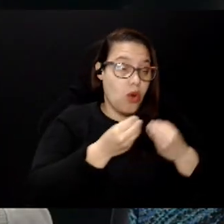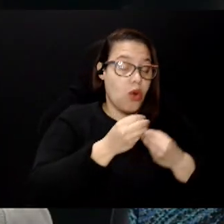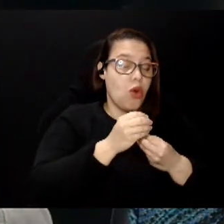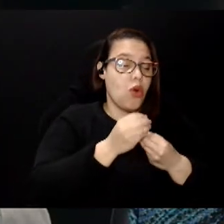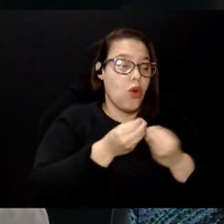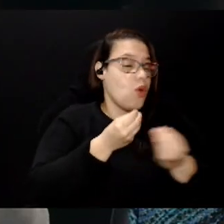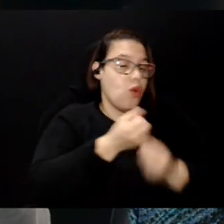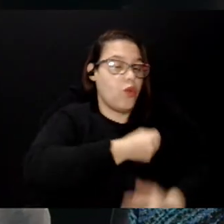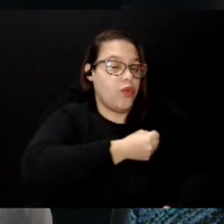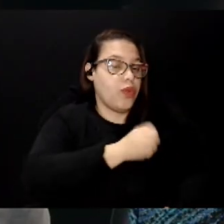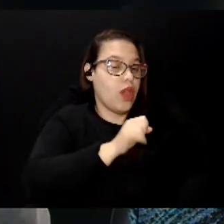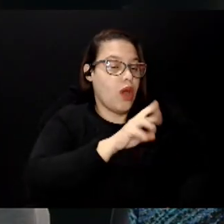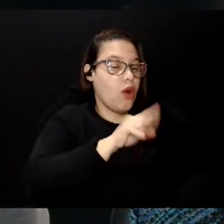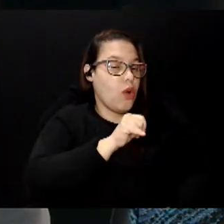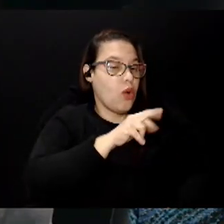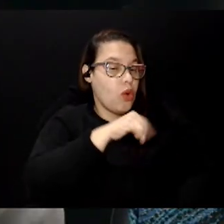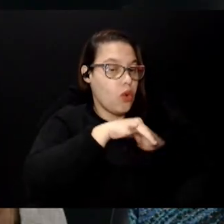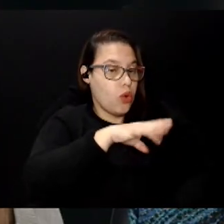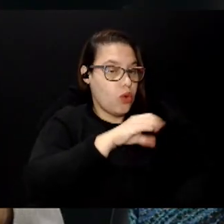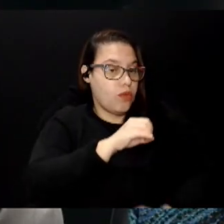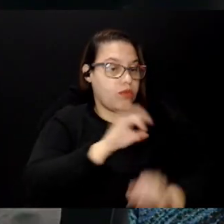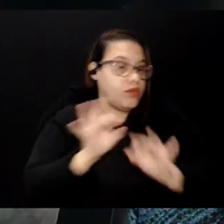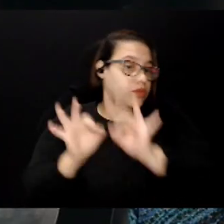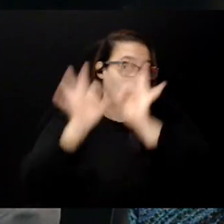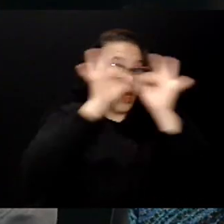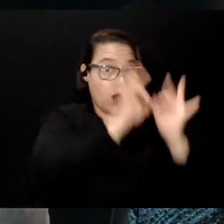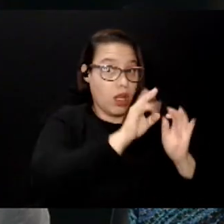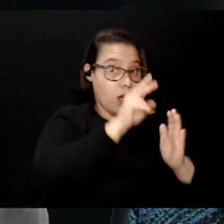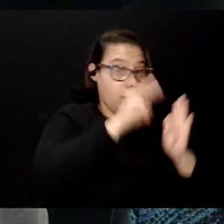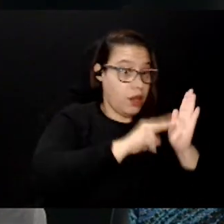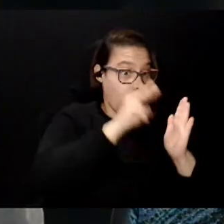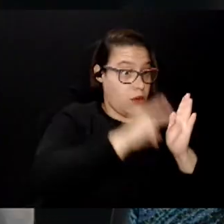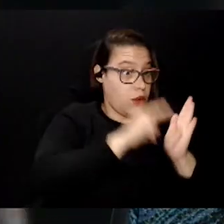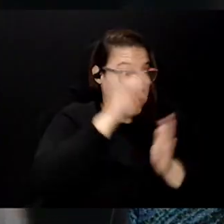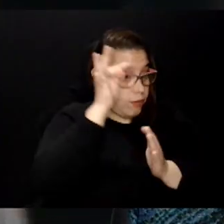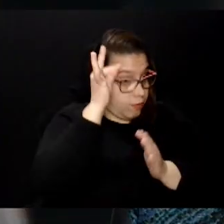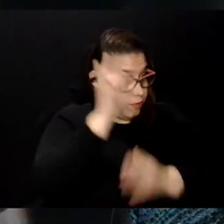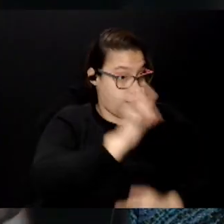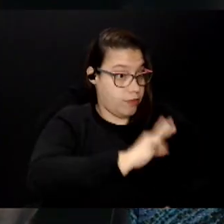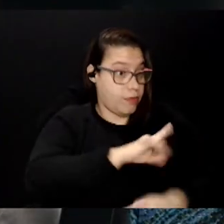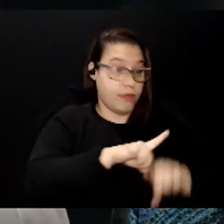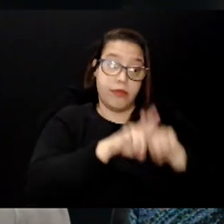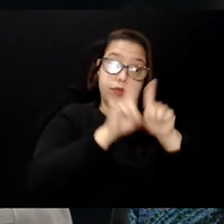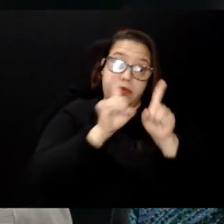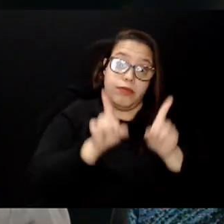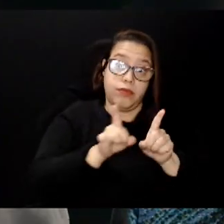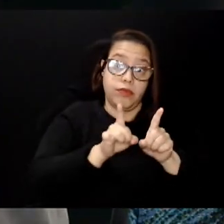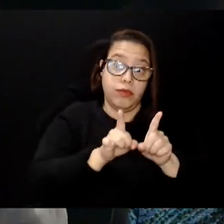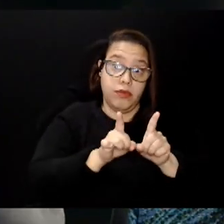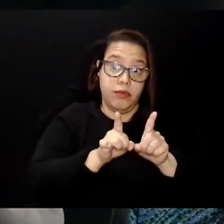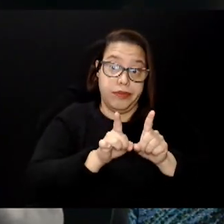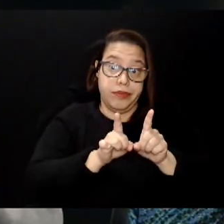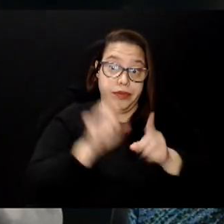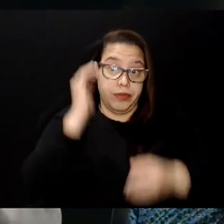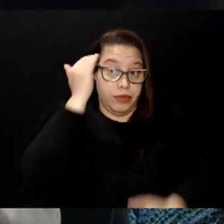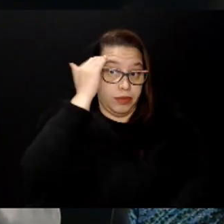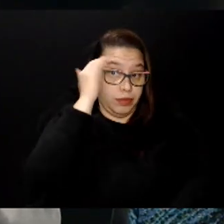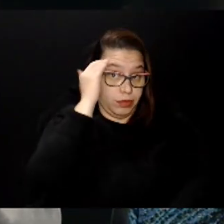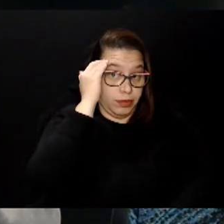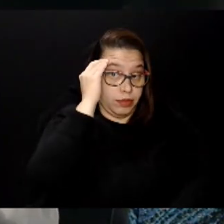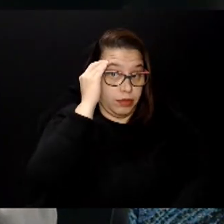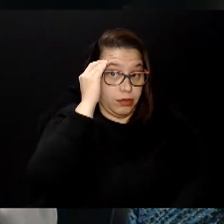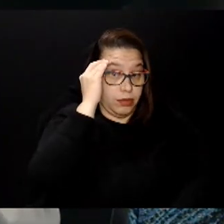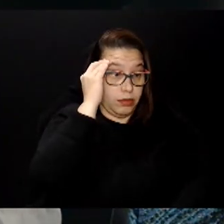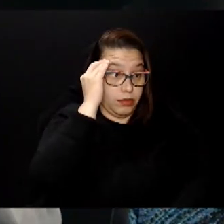convido os espectadores, é uma leitura técnica, porém entendível, tá? Que é entender a